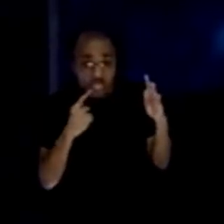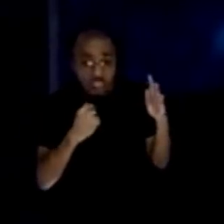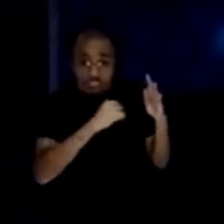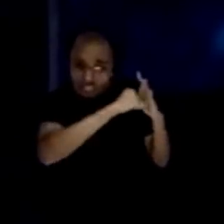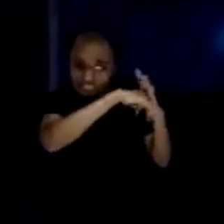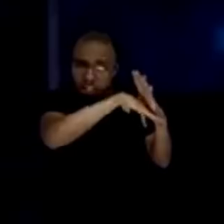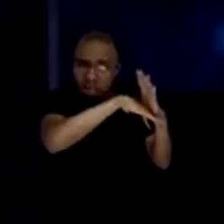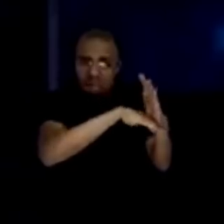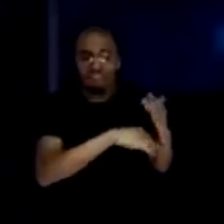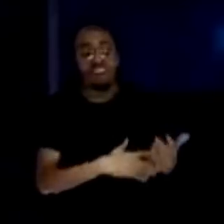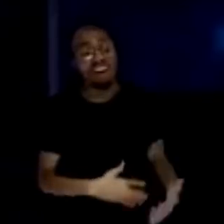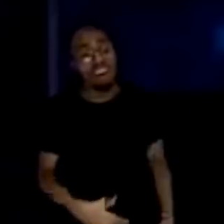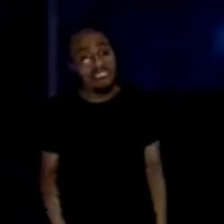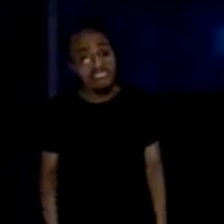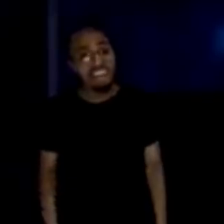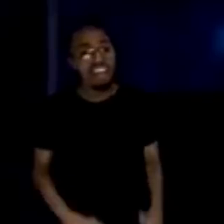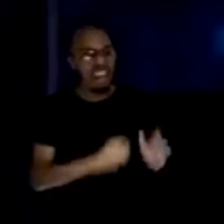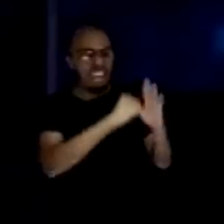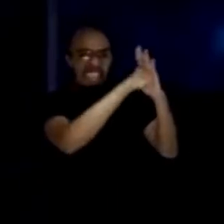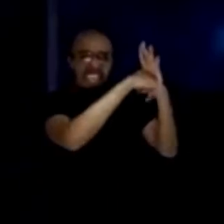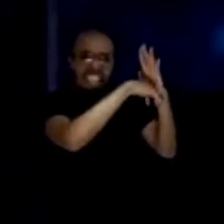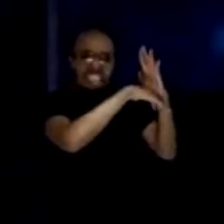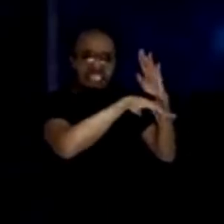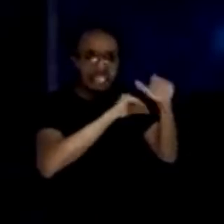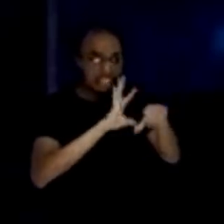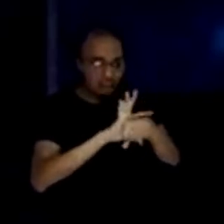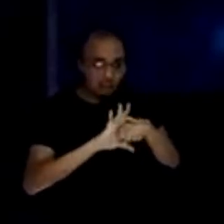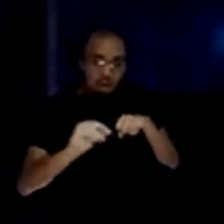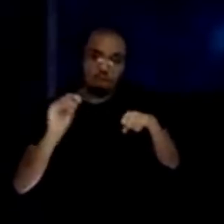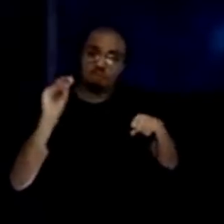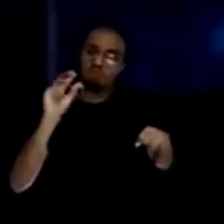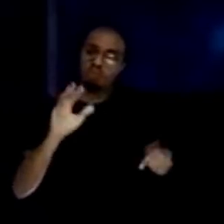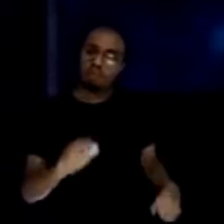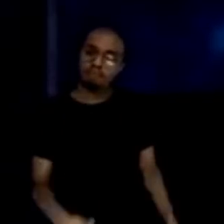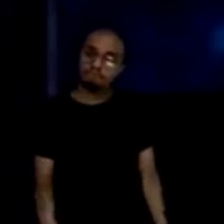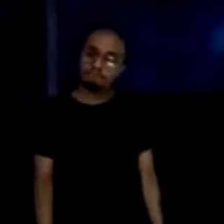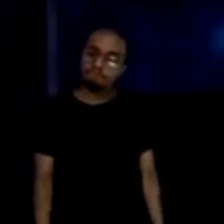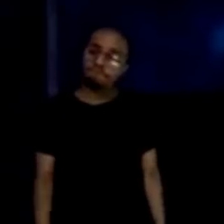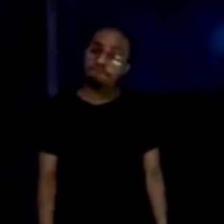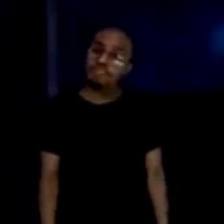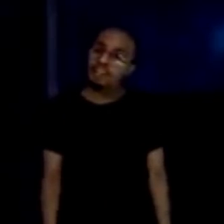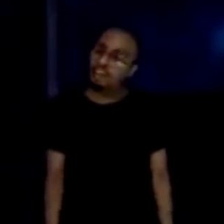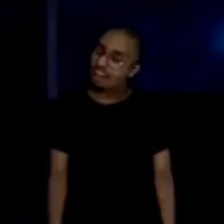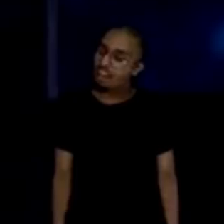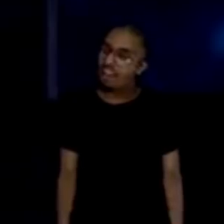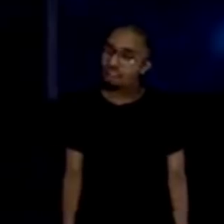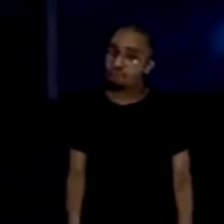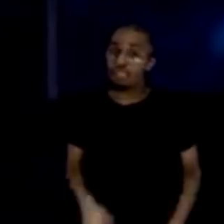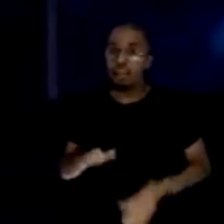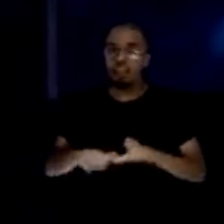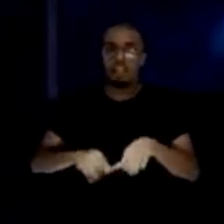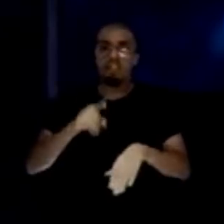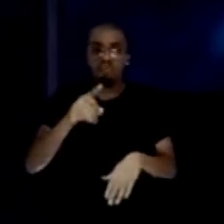não é contra pessoas, a tua luta é contra principados e potestades. Coloca a mão na boca, começa: o sangue de Jesus tem poder.